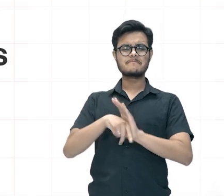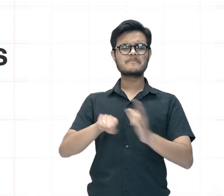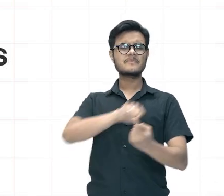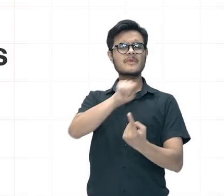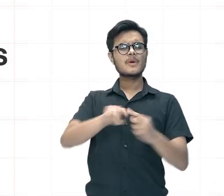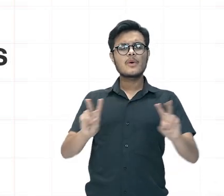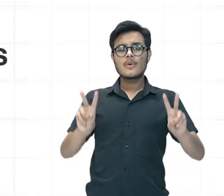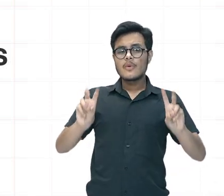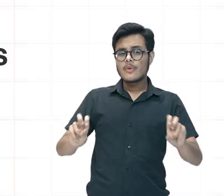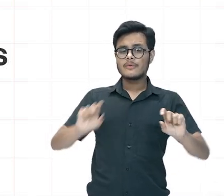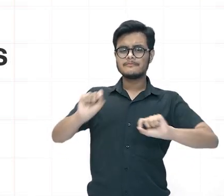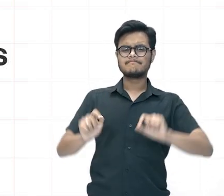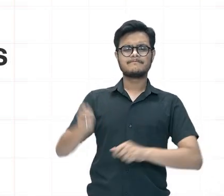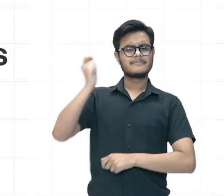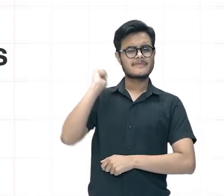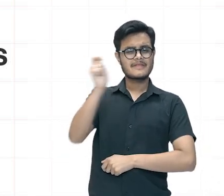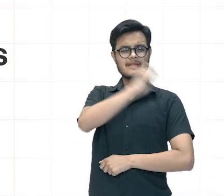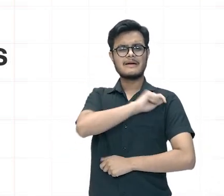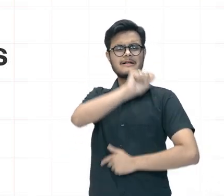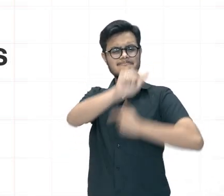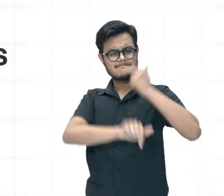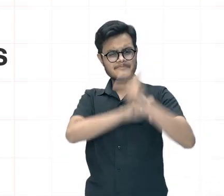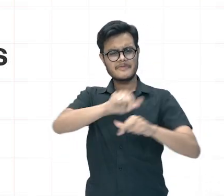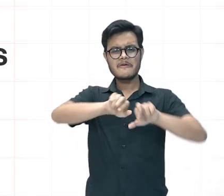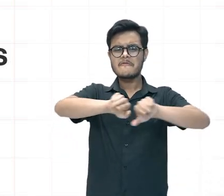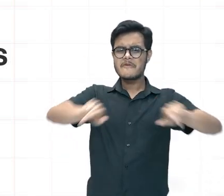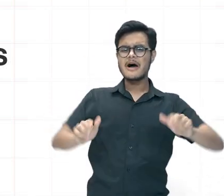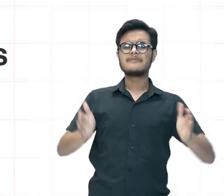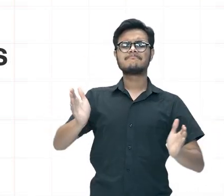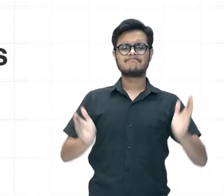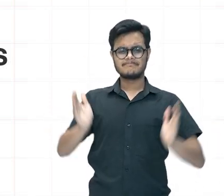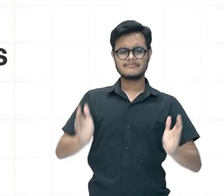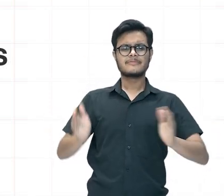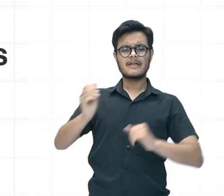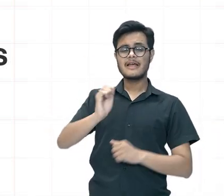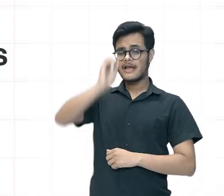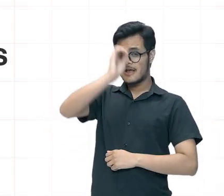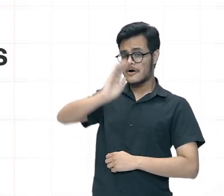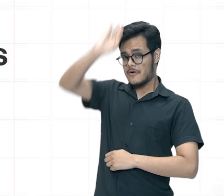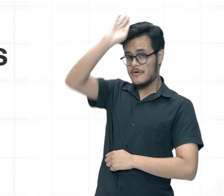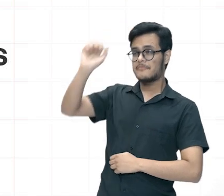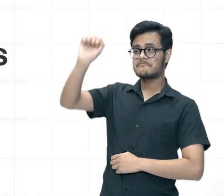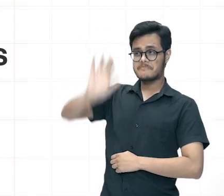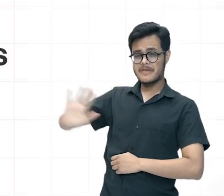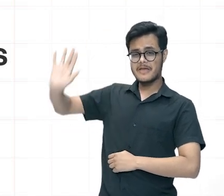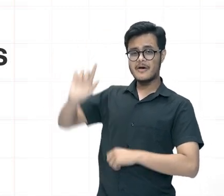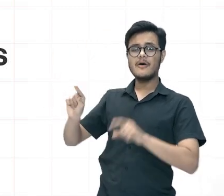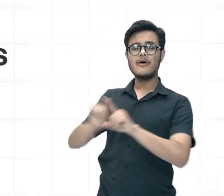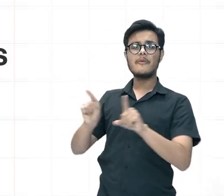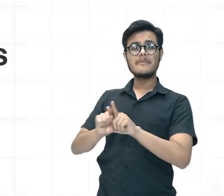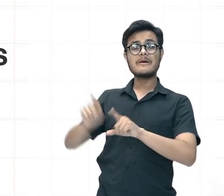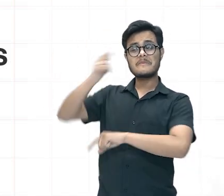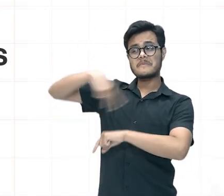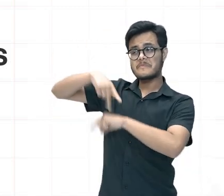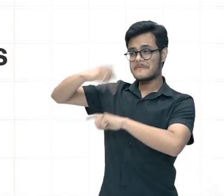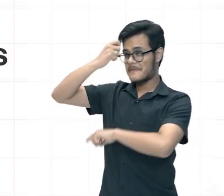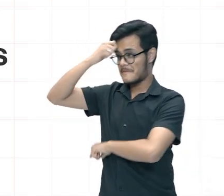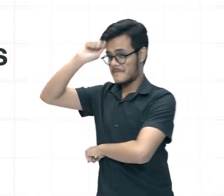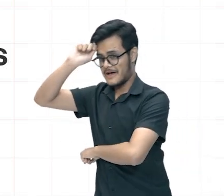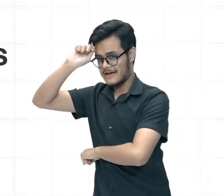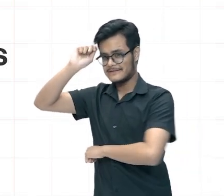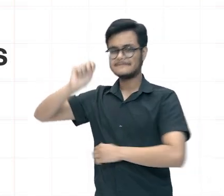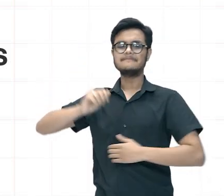de conhecimento, escravidão e trabalho livre em diferentes temporalidades e espaços, Roma